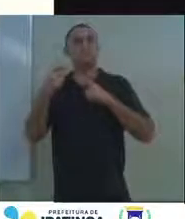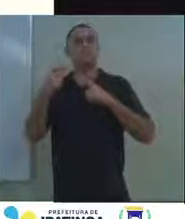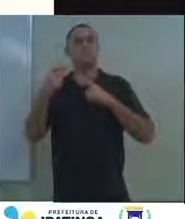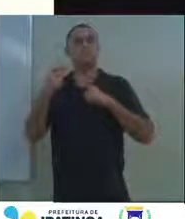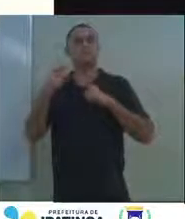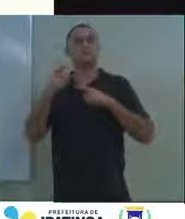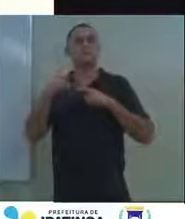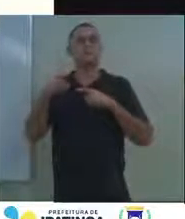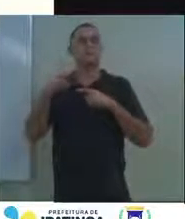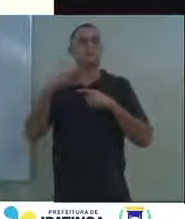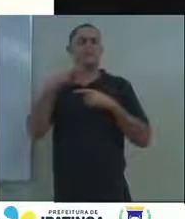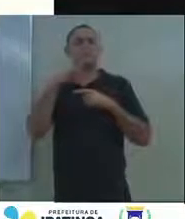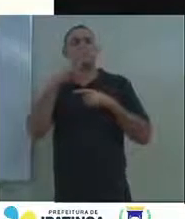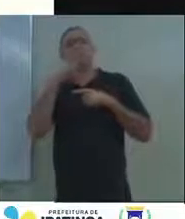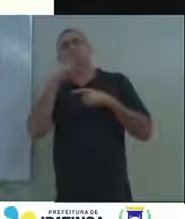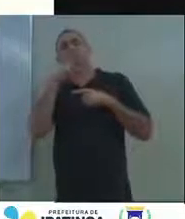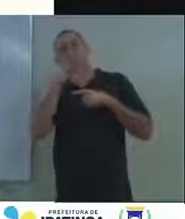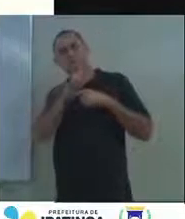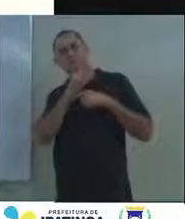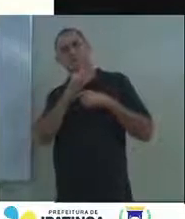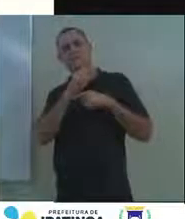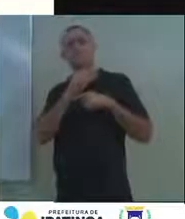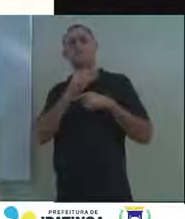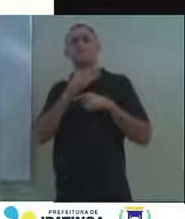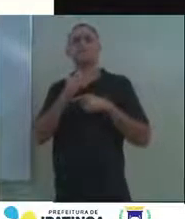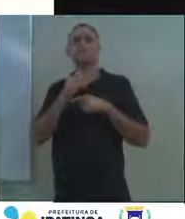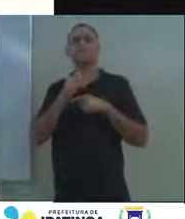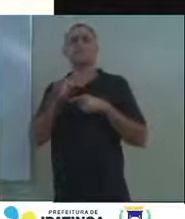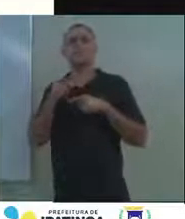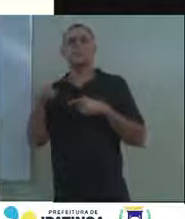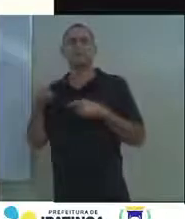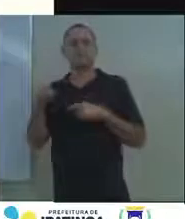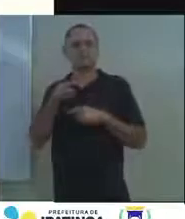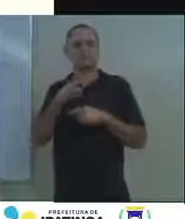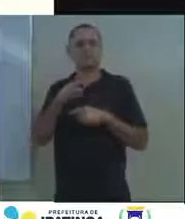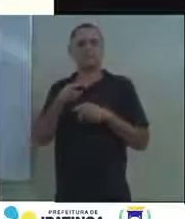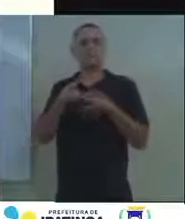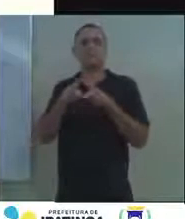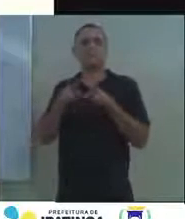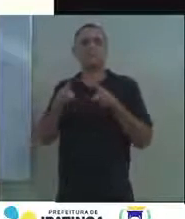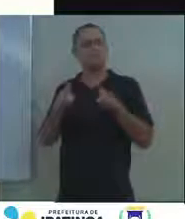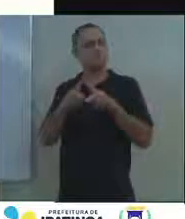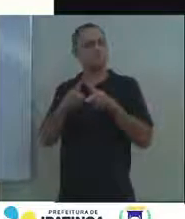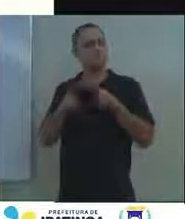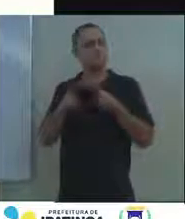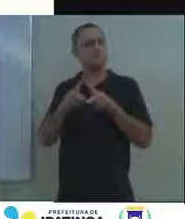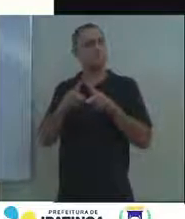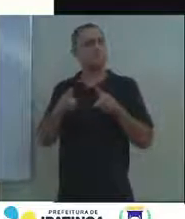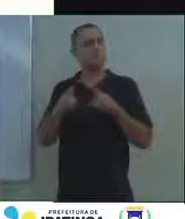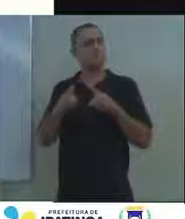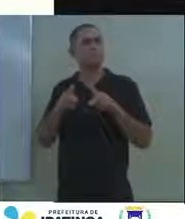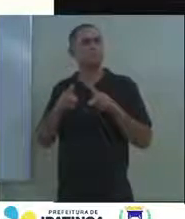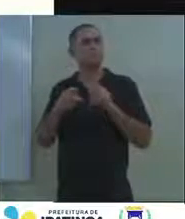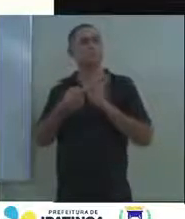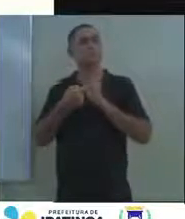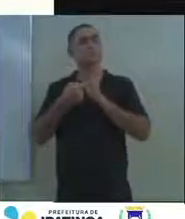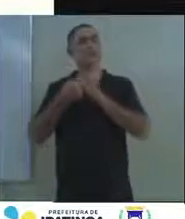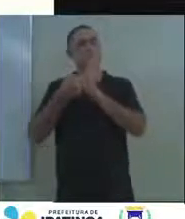que você é uma pessoa alérgica, eu sou uma pessoa muito alérgica, por isso eu trouxe muito